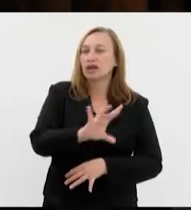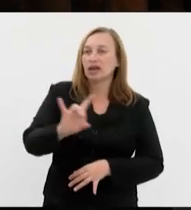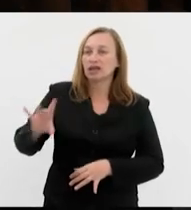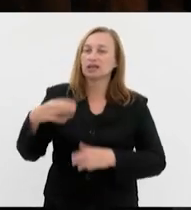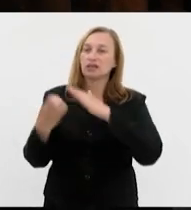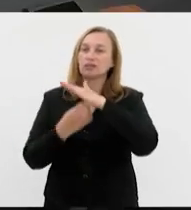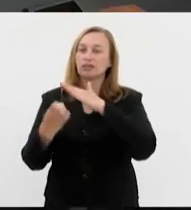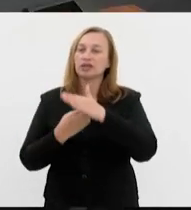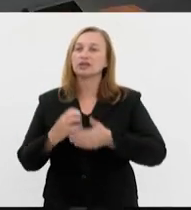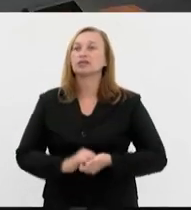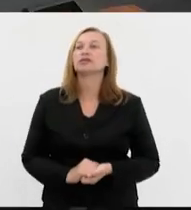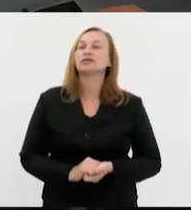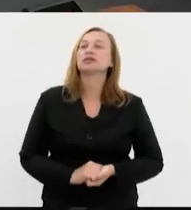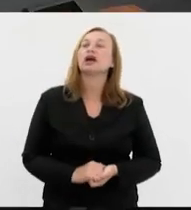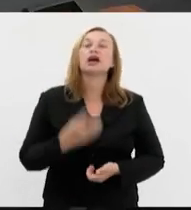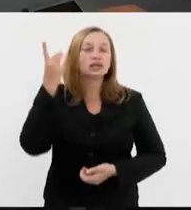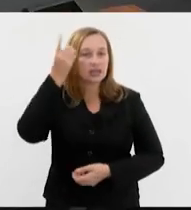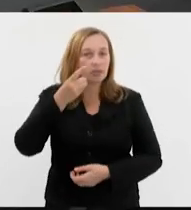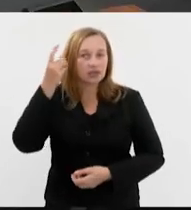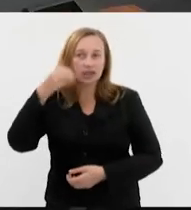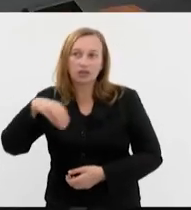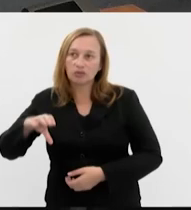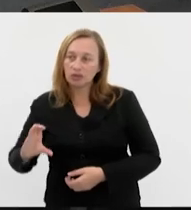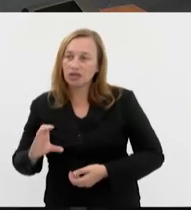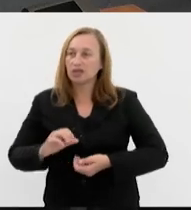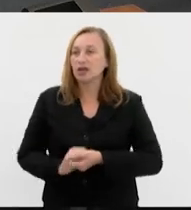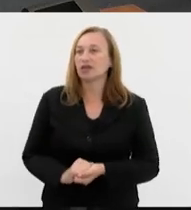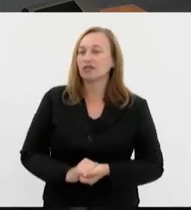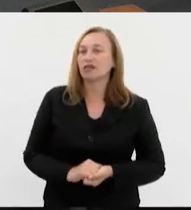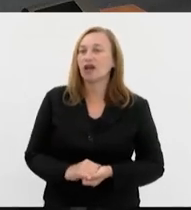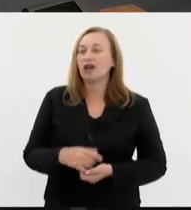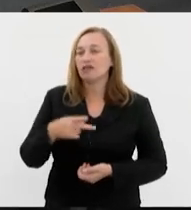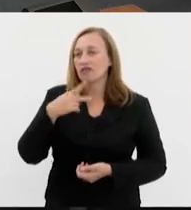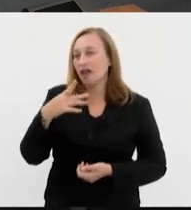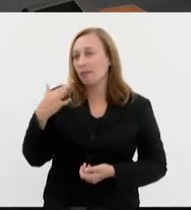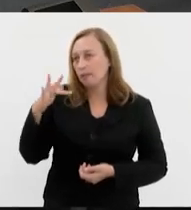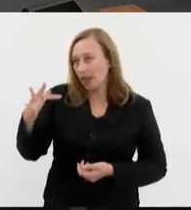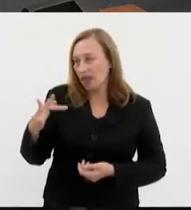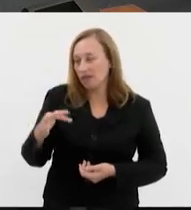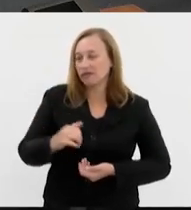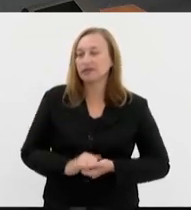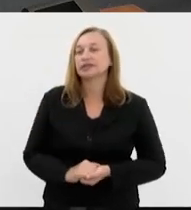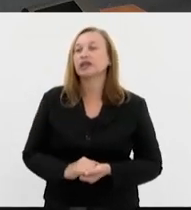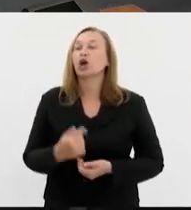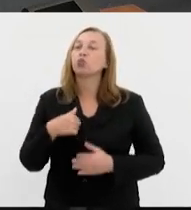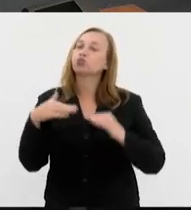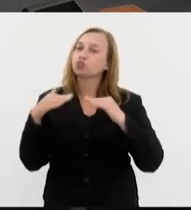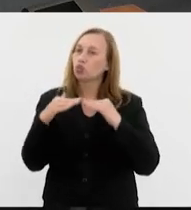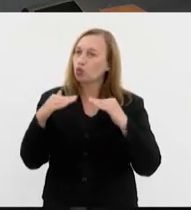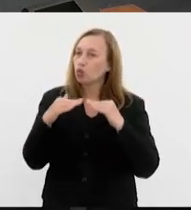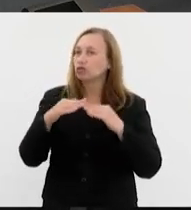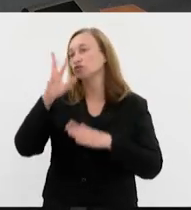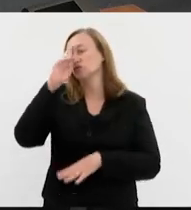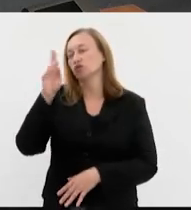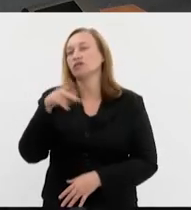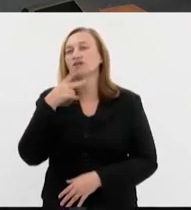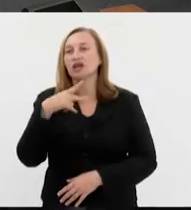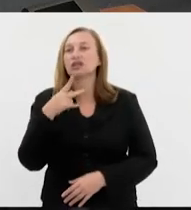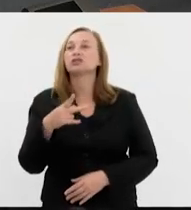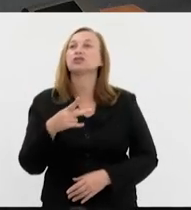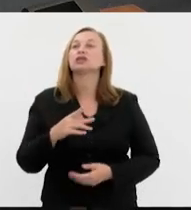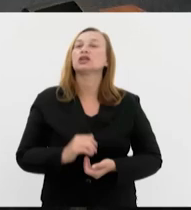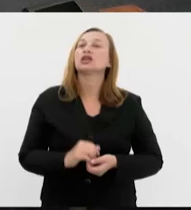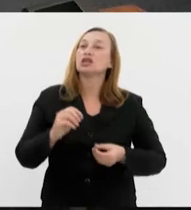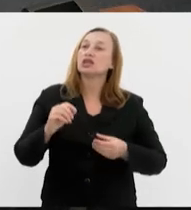Carlos Mink. Fazer muito breve a parte, deputado Flávio, porque eu, inclusive, concordo com o que Vossa Excelência está dizendo e digo